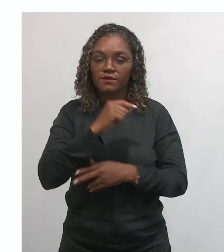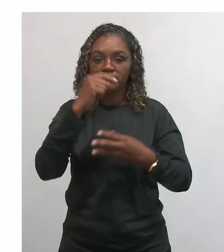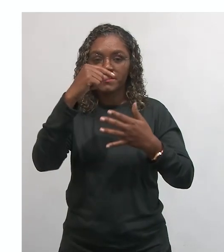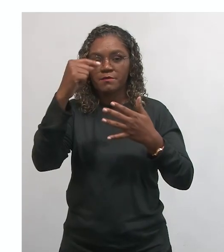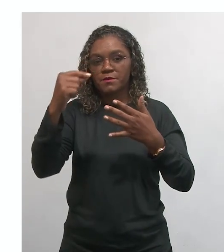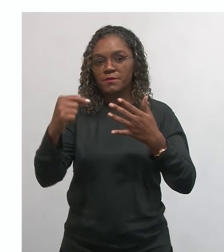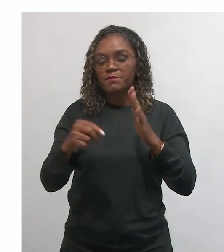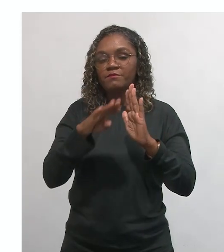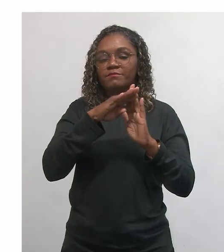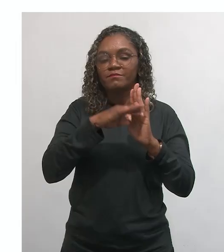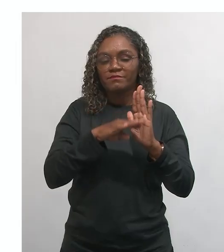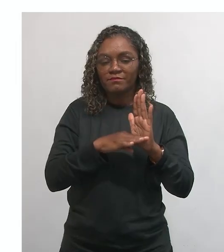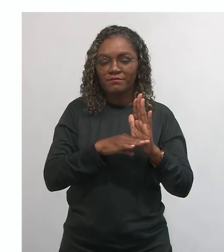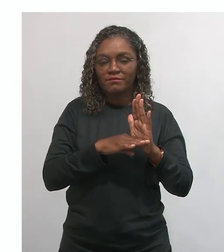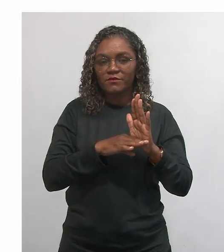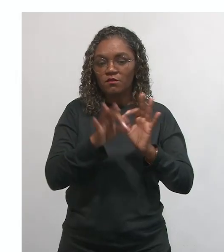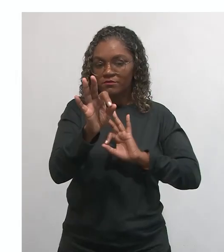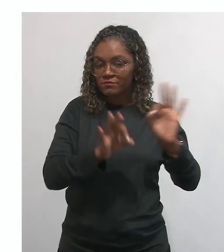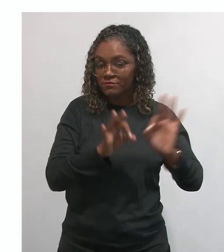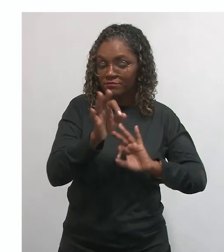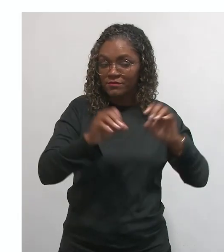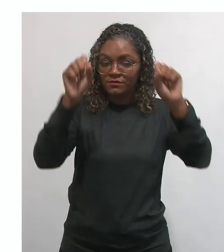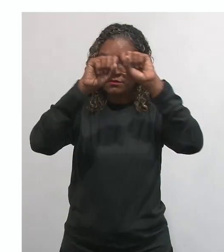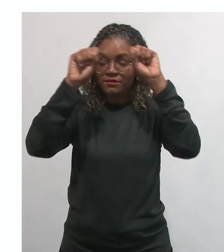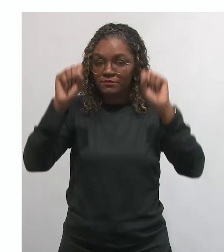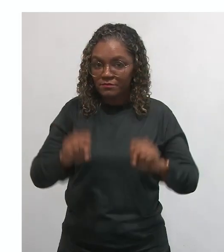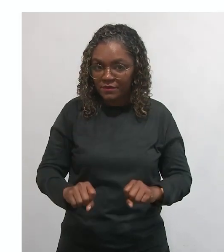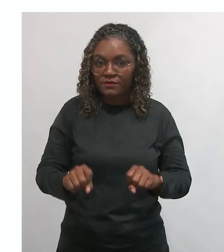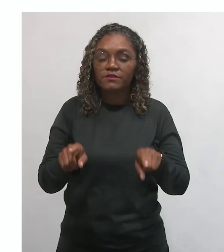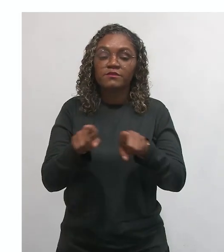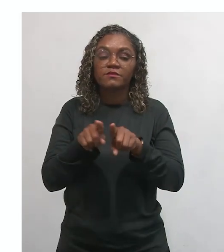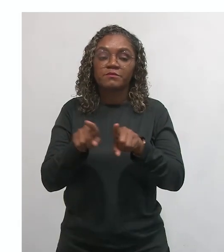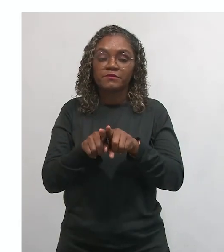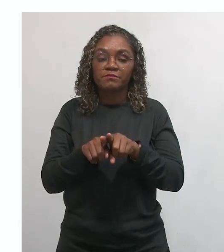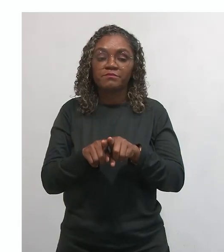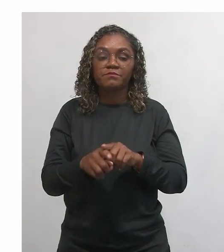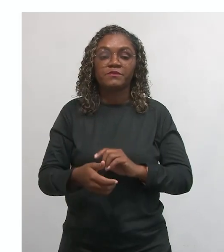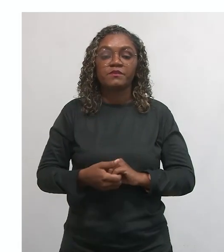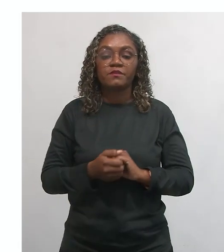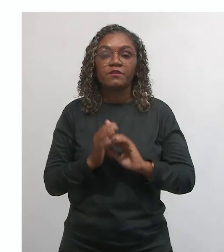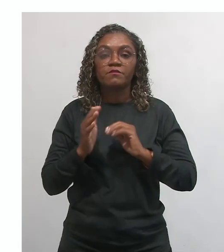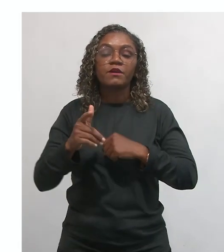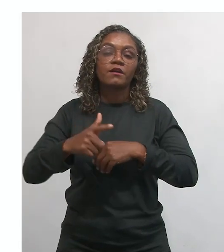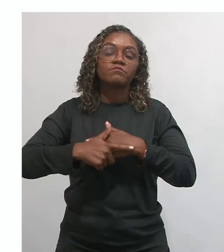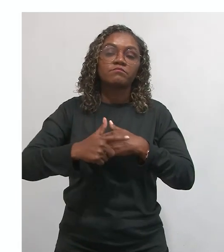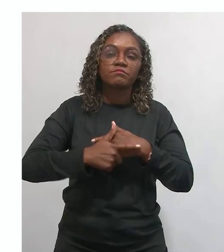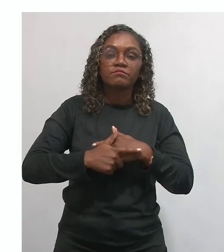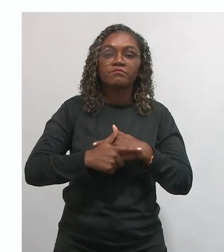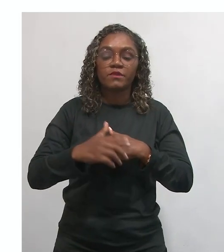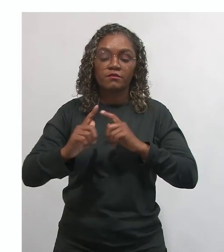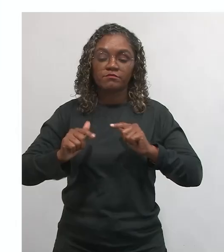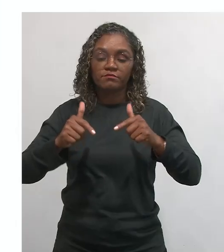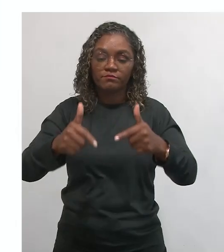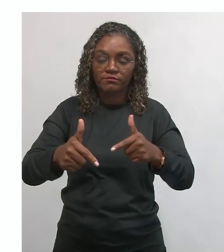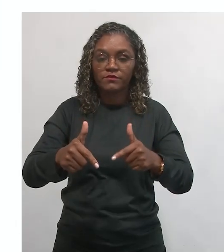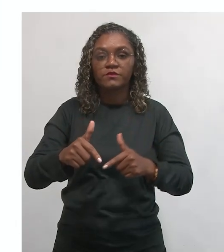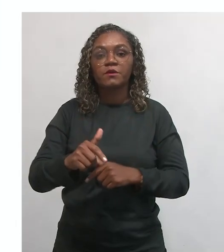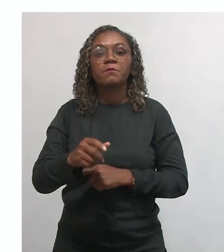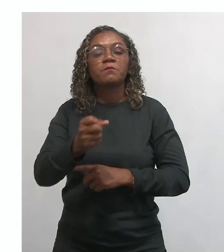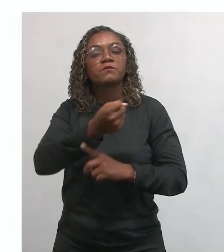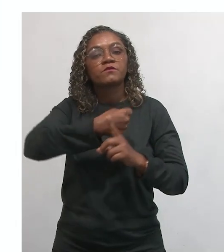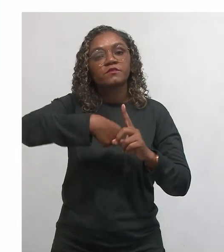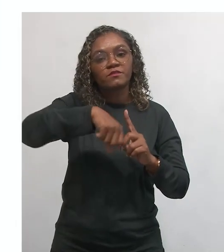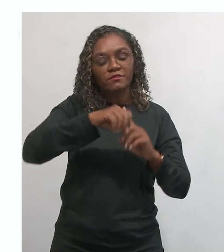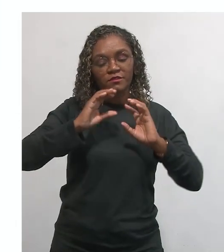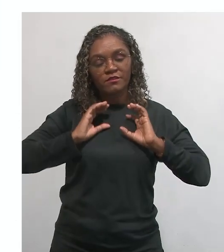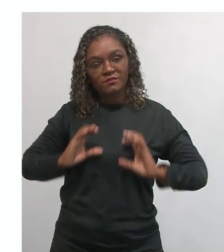formar uma identidade social do sujeito que vai atuar no seu exercício de cidadania. E,